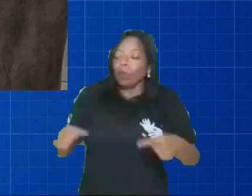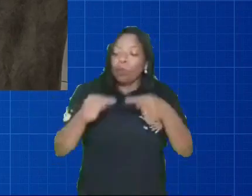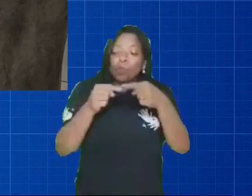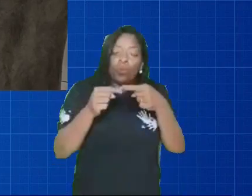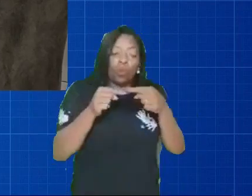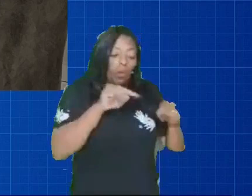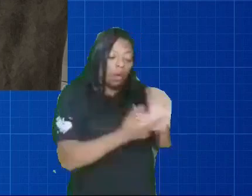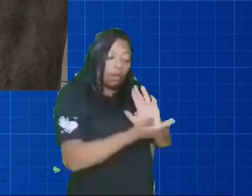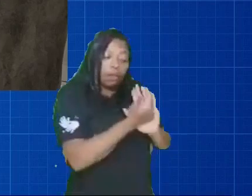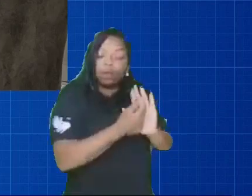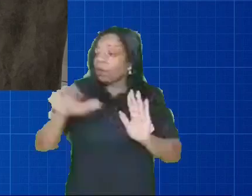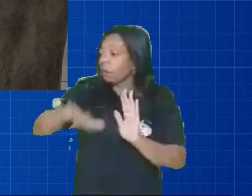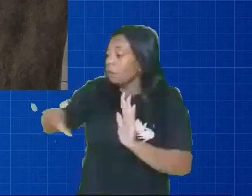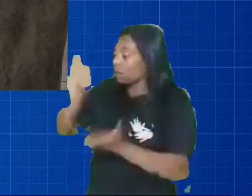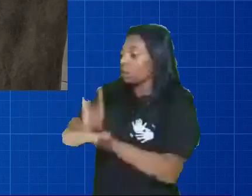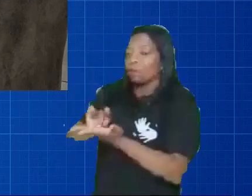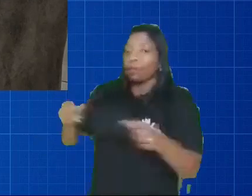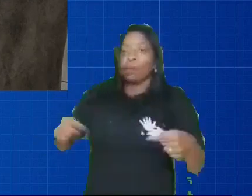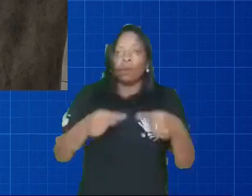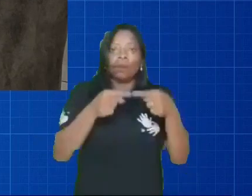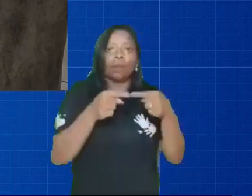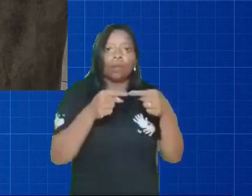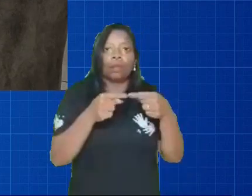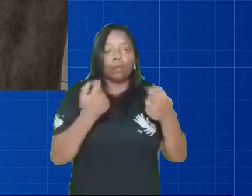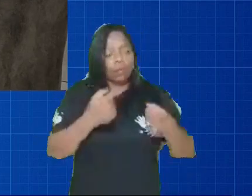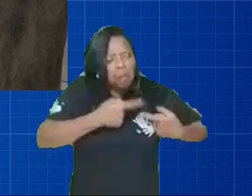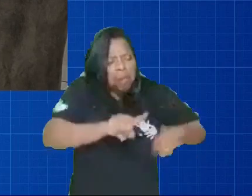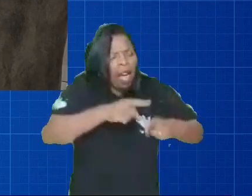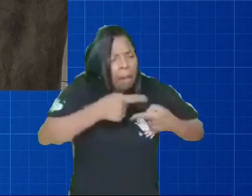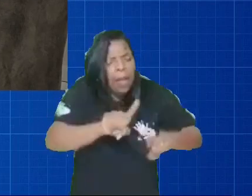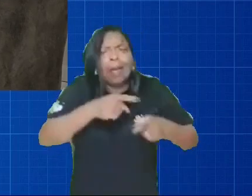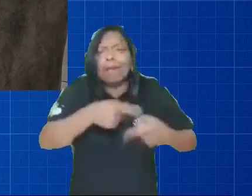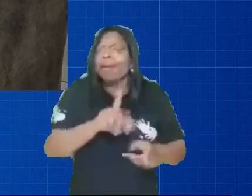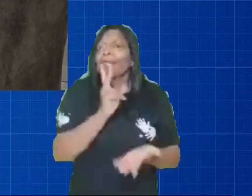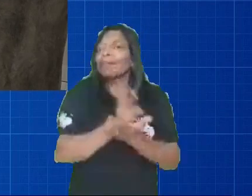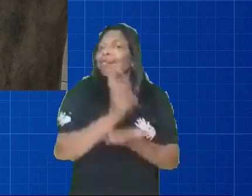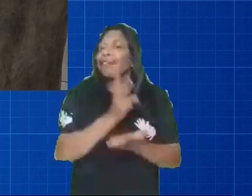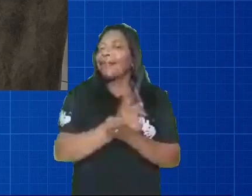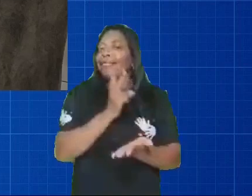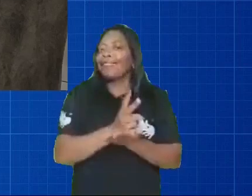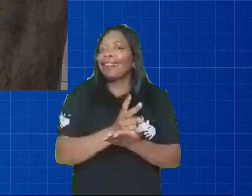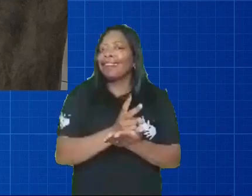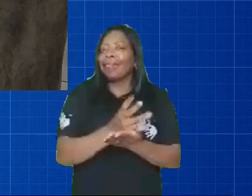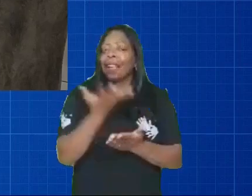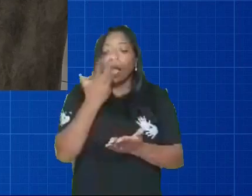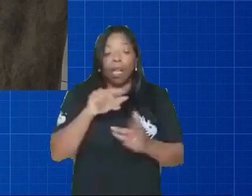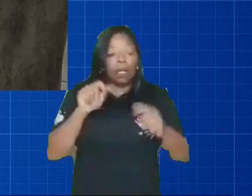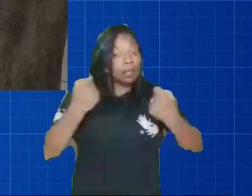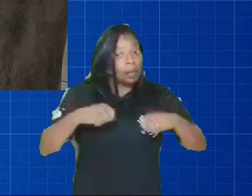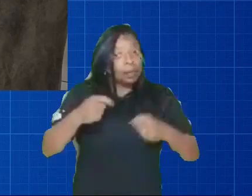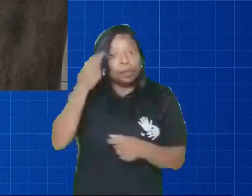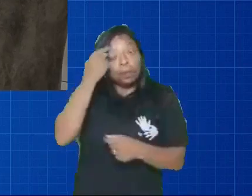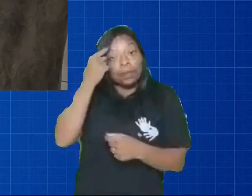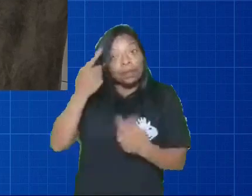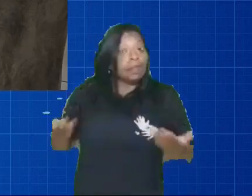é o papel que a gente tem que fazer, que é contínuo, né? Que a gente tem que fazer isso sempre de forma muito enfática e muito